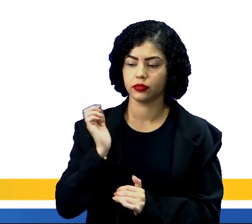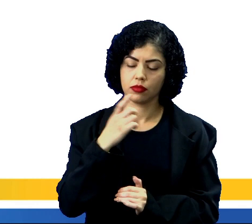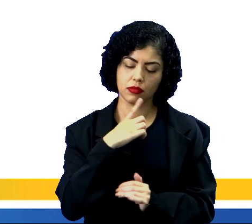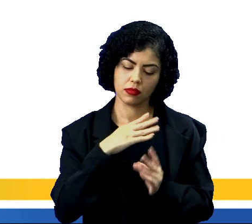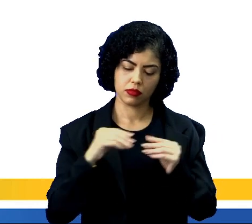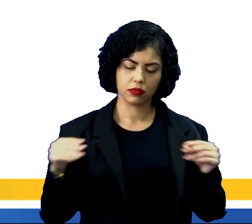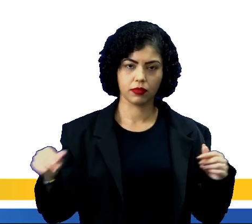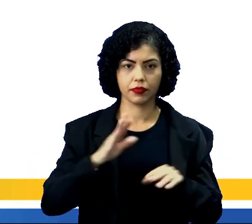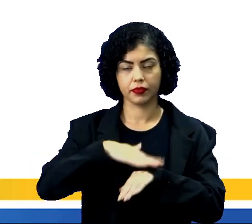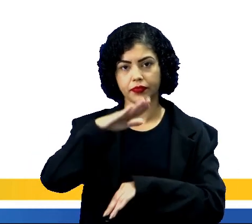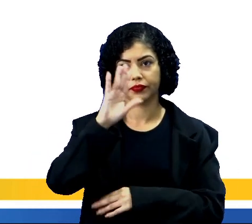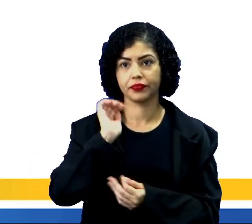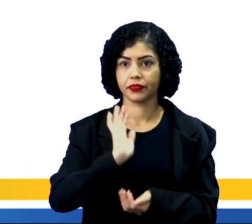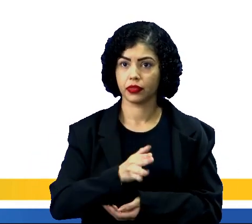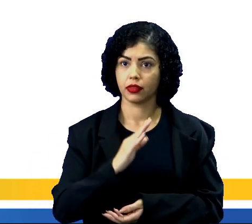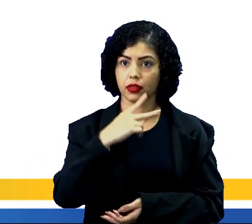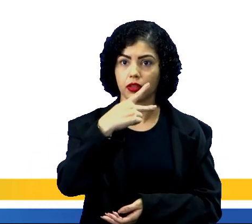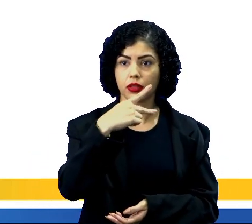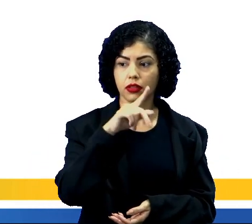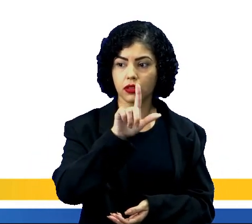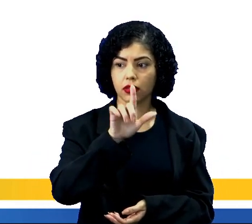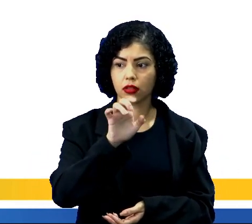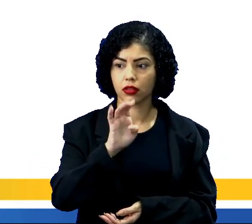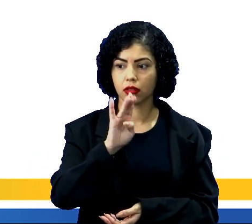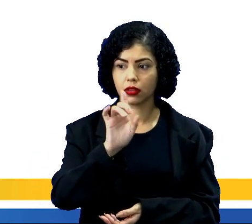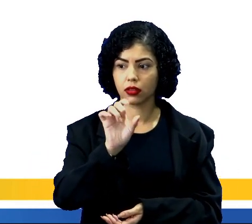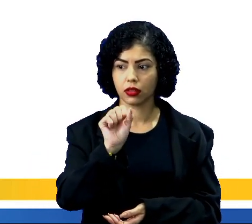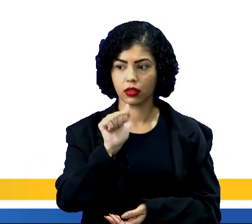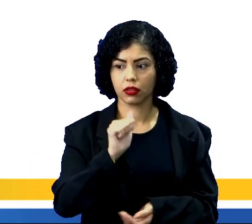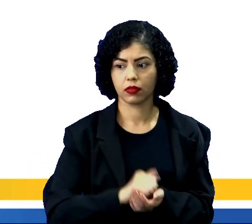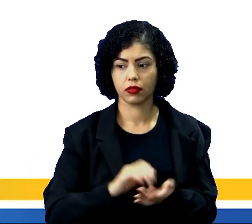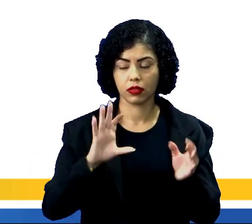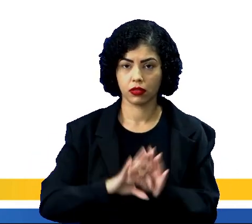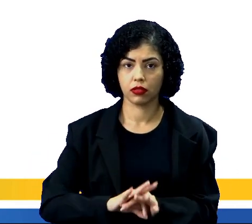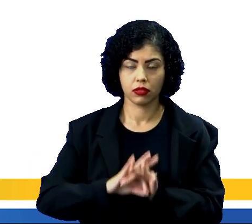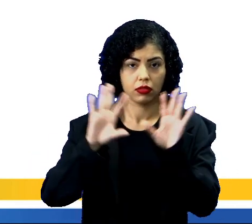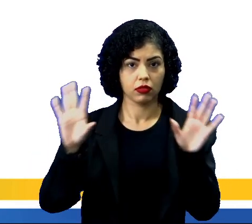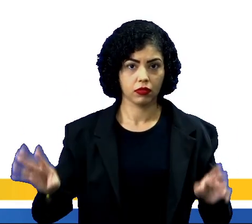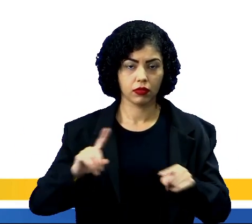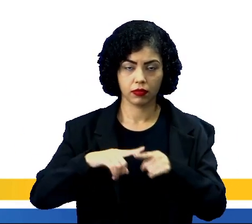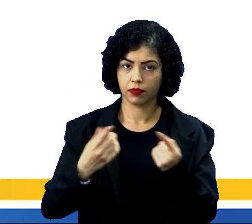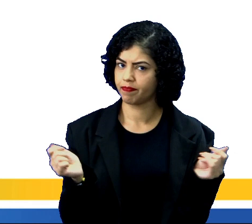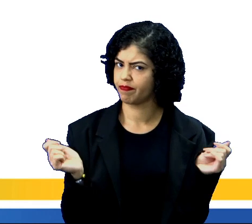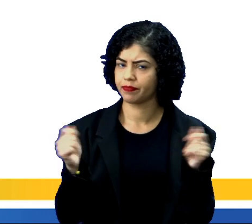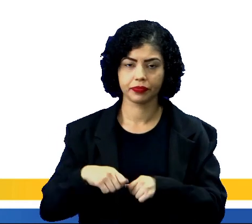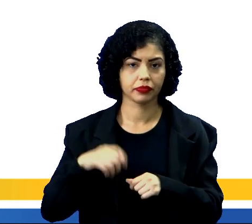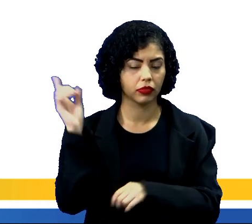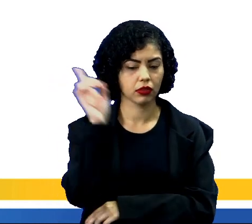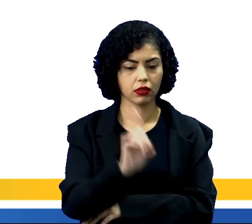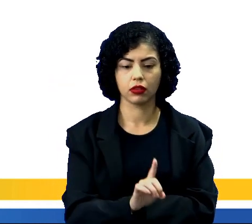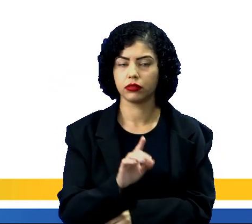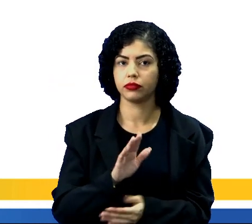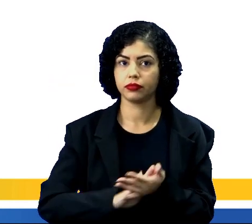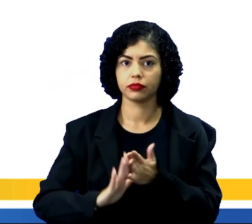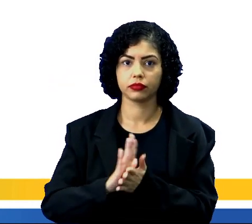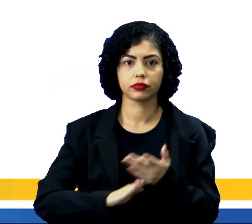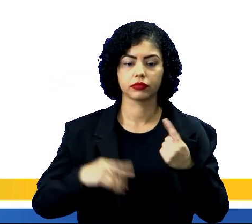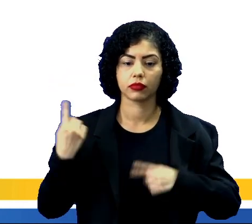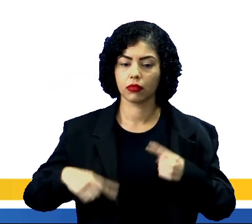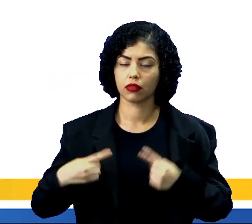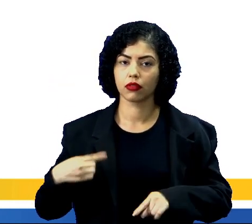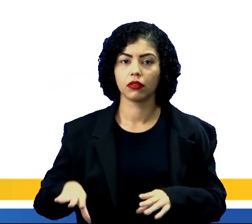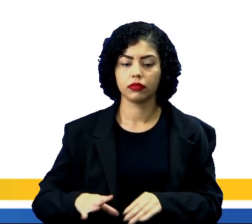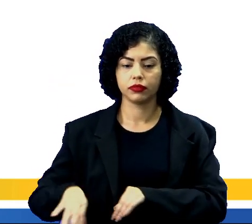terra. Já os plebeus, eles eram homens livres e não possuíam direitos políticos.